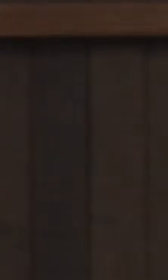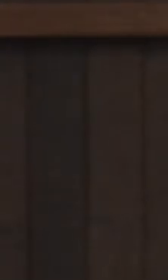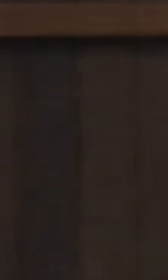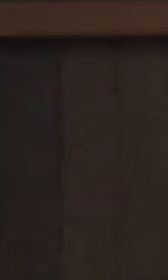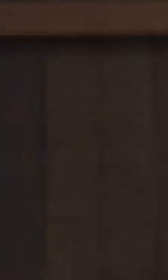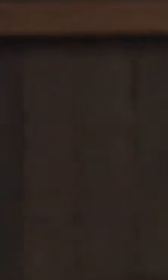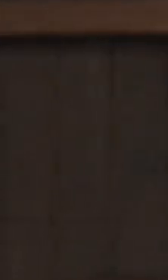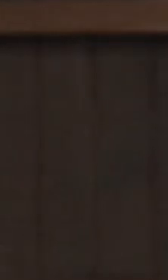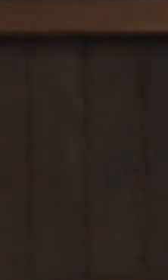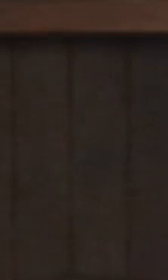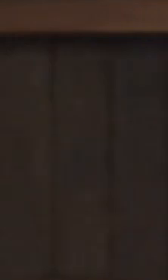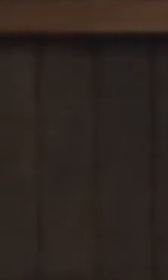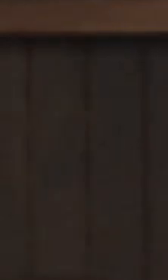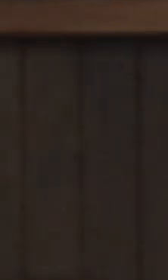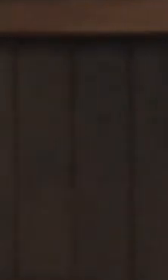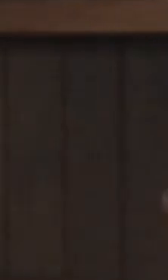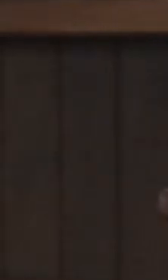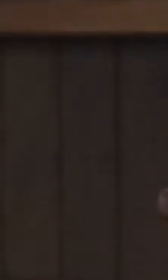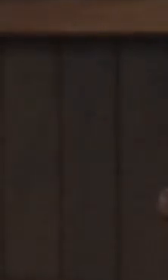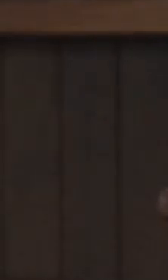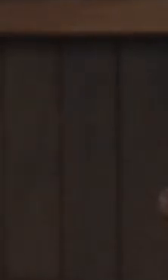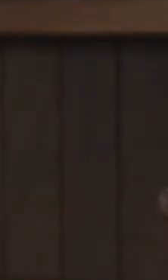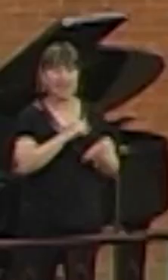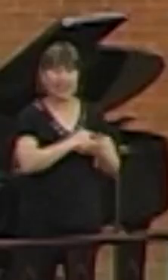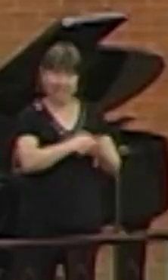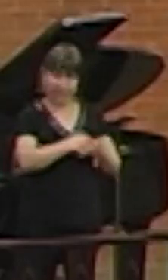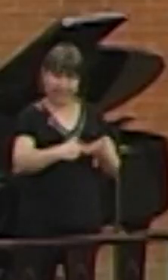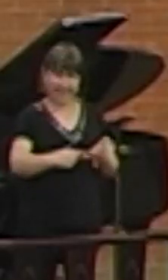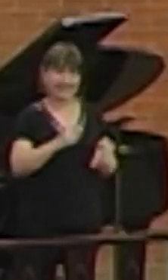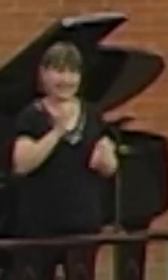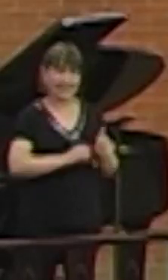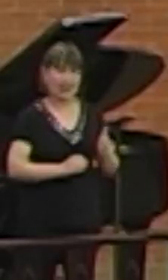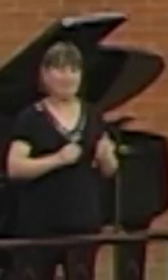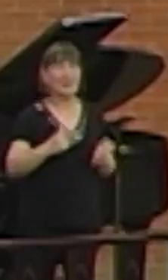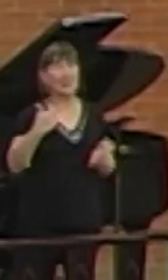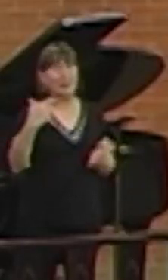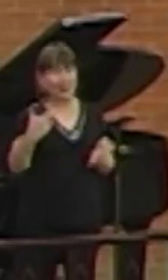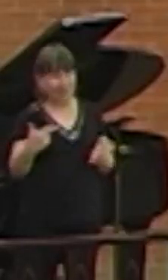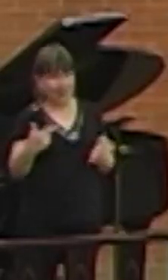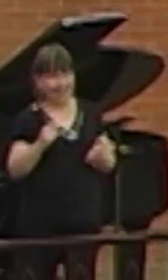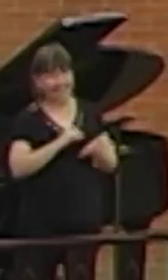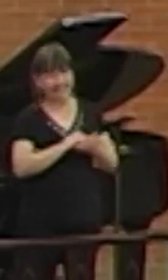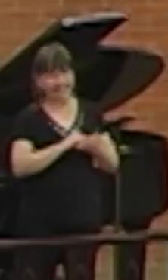Gênesis 2 e 3